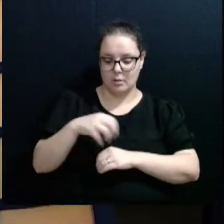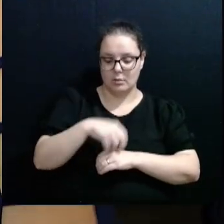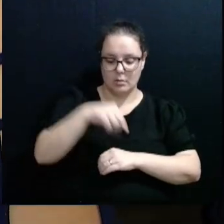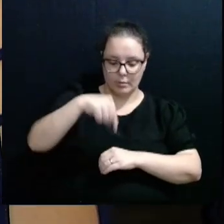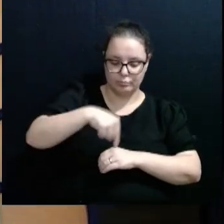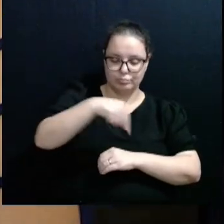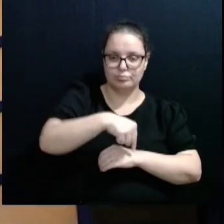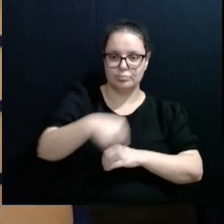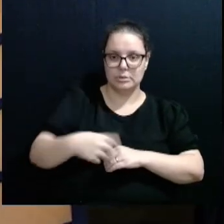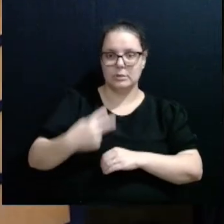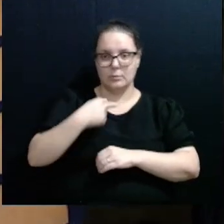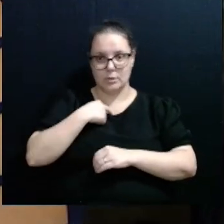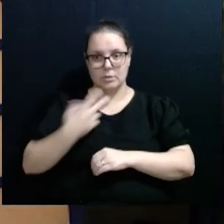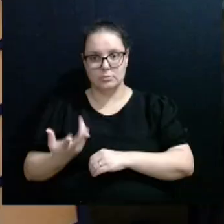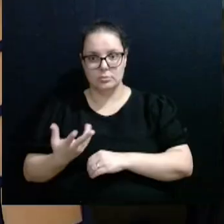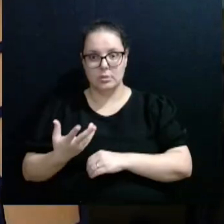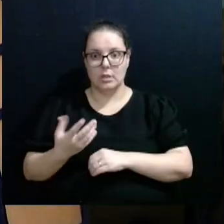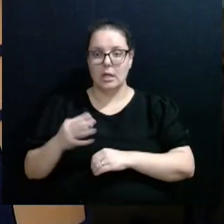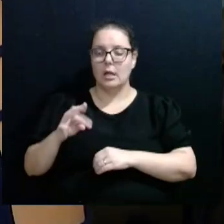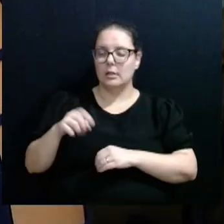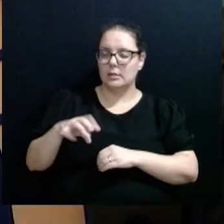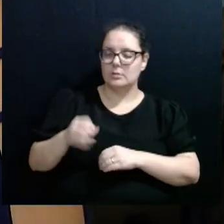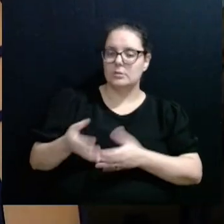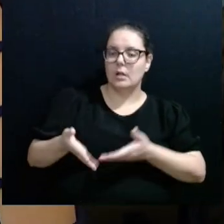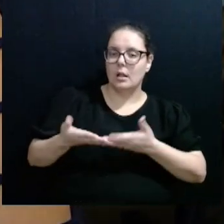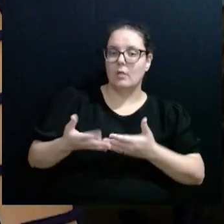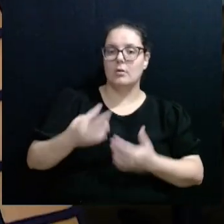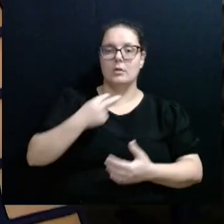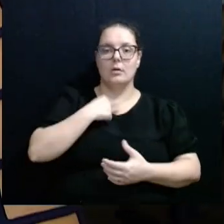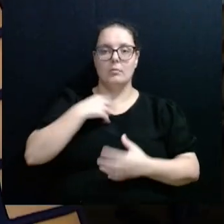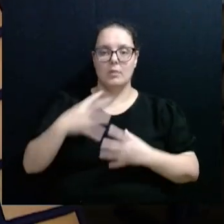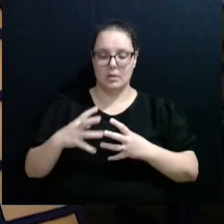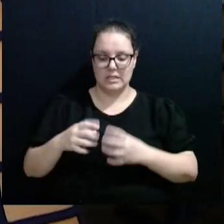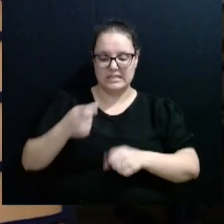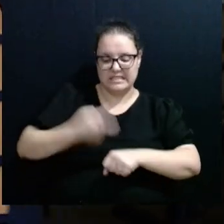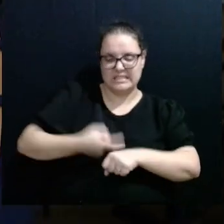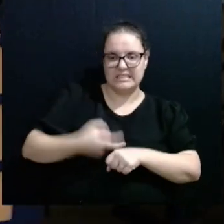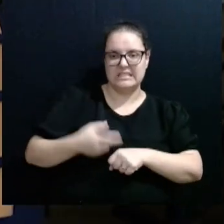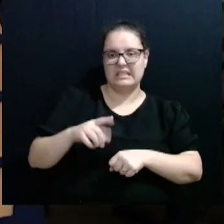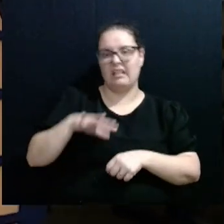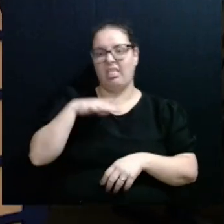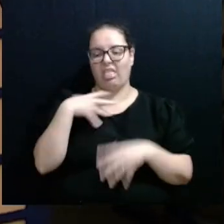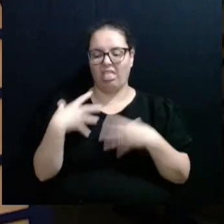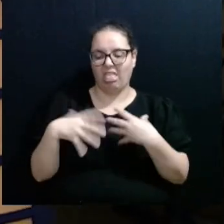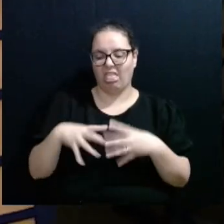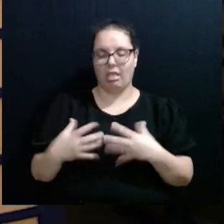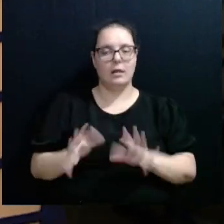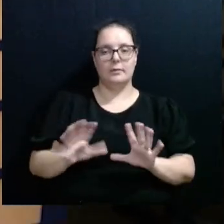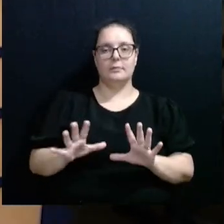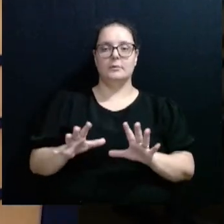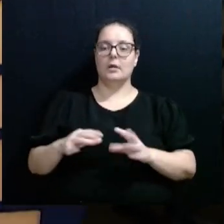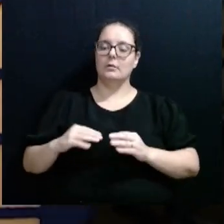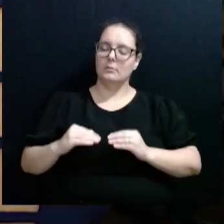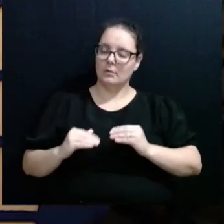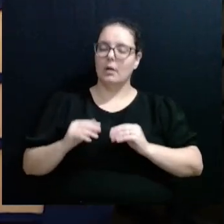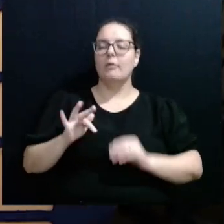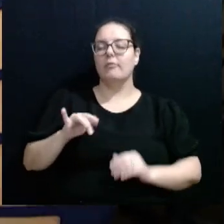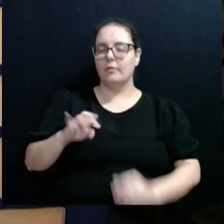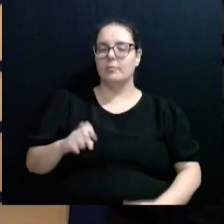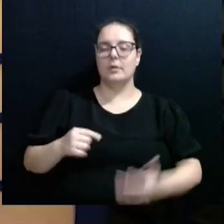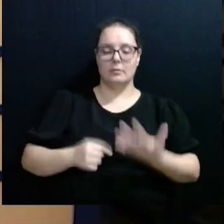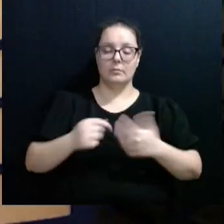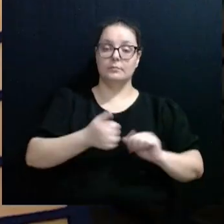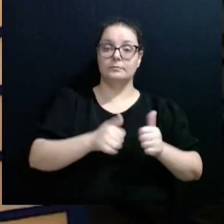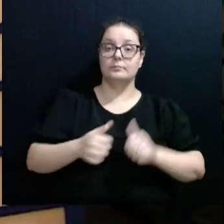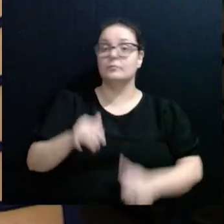A textura deve estar leve, não pode estar muito dura nem muito mole. Então tem que avaliar todos esses pontos. Por exemplo, o